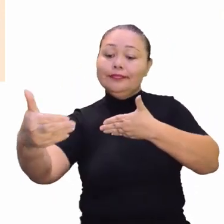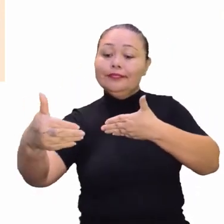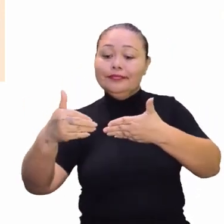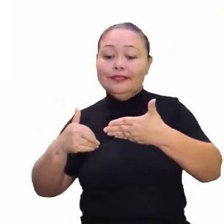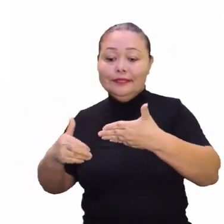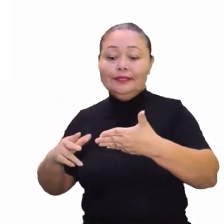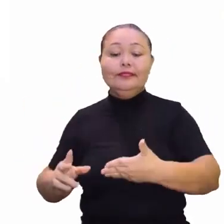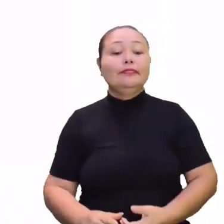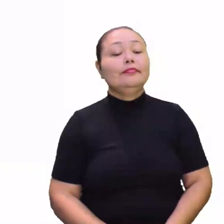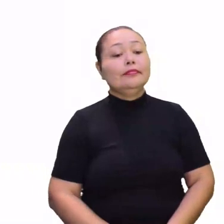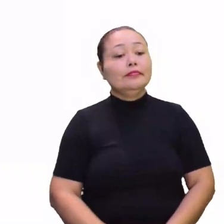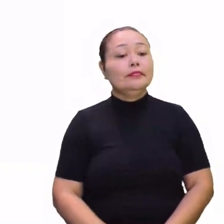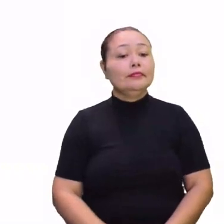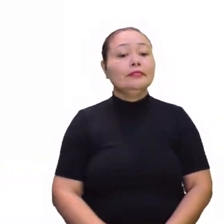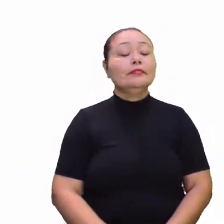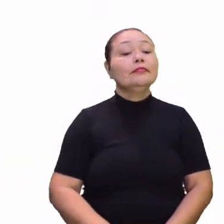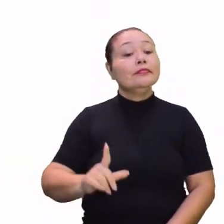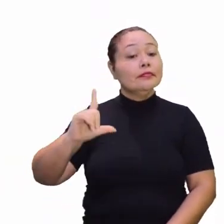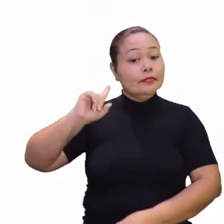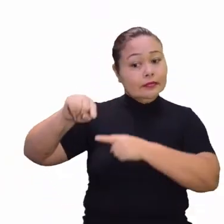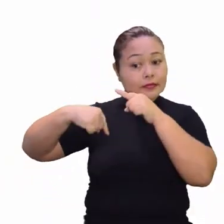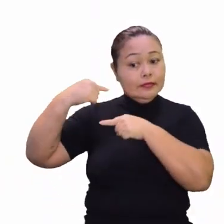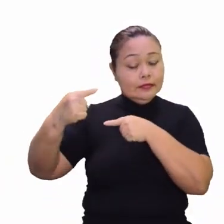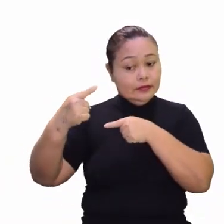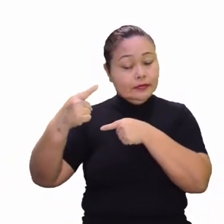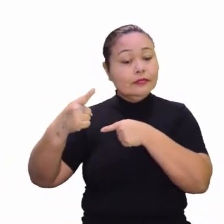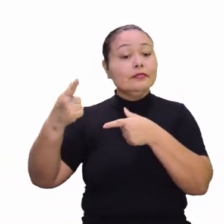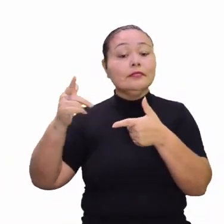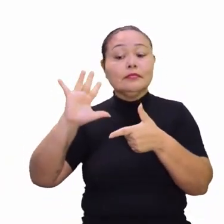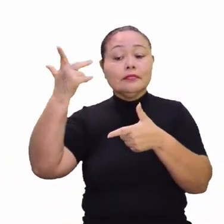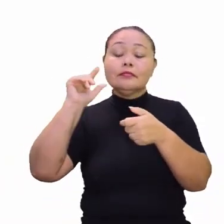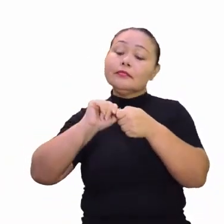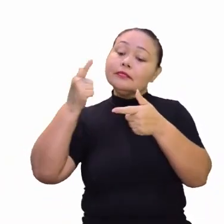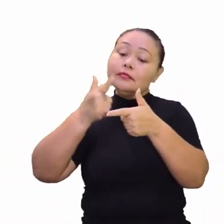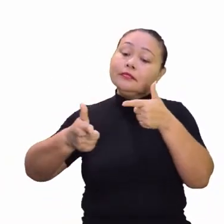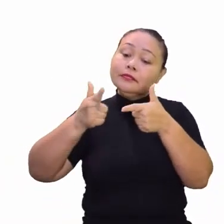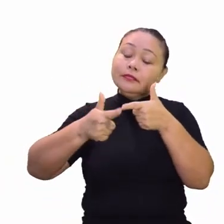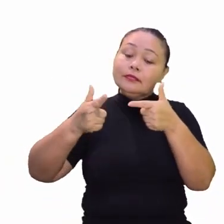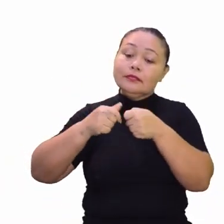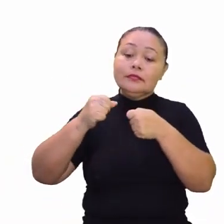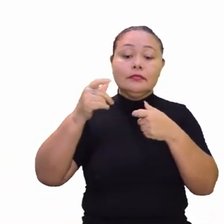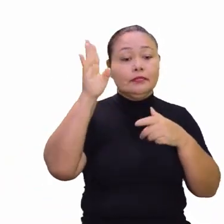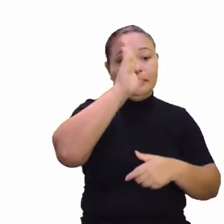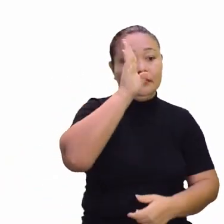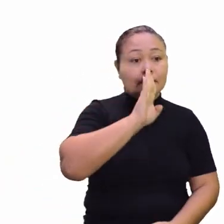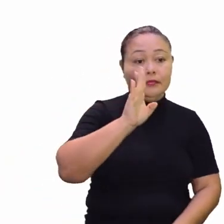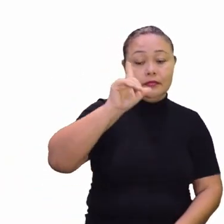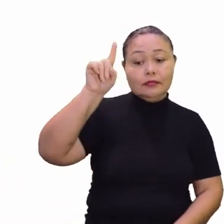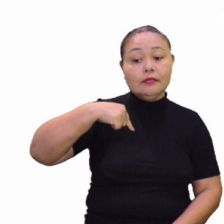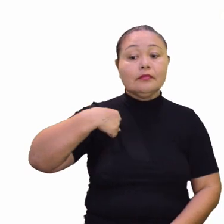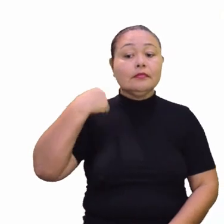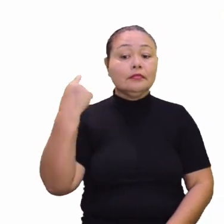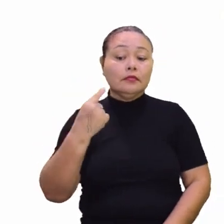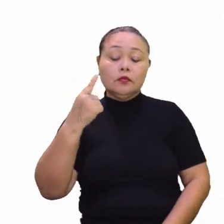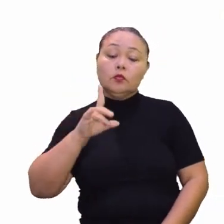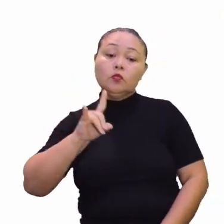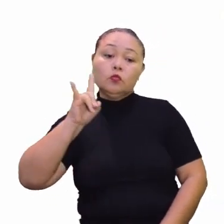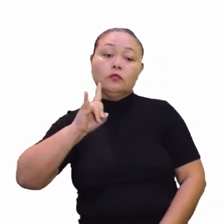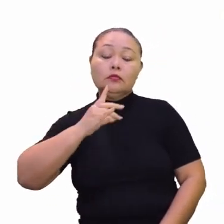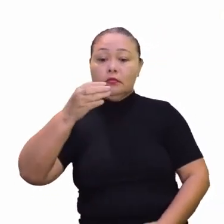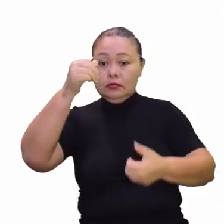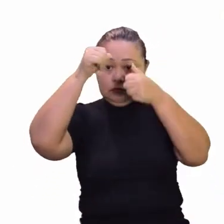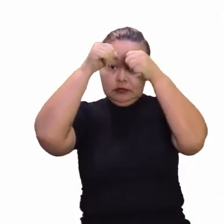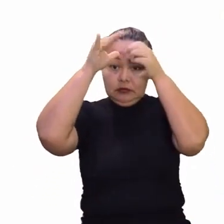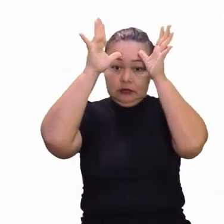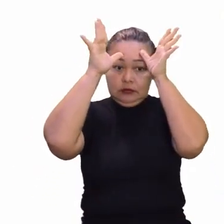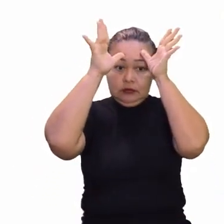Exatamente. E aí depois, para resolver esse problema entre Brasil e Bolívia, o Acre